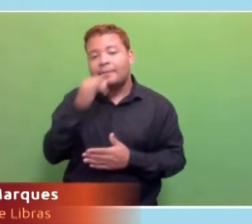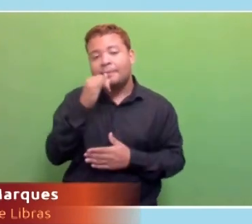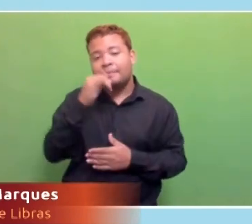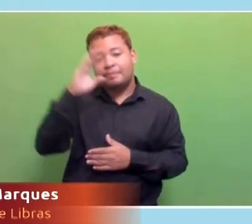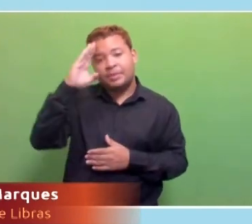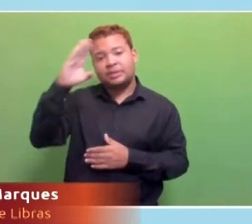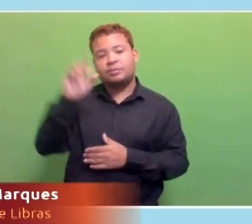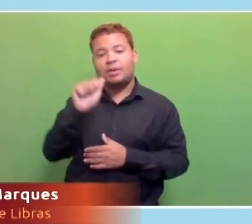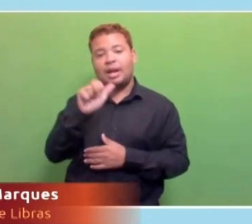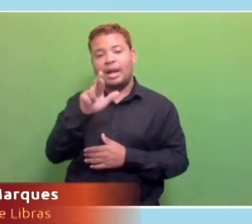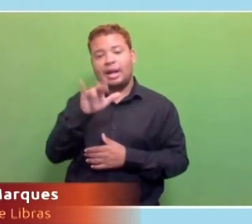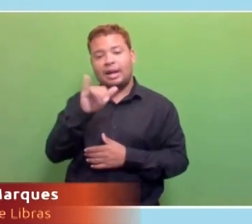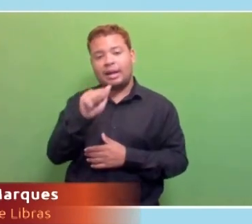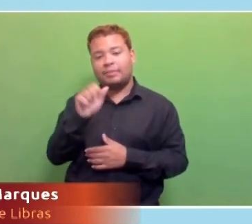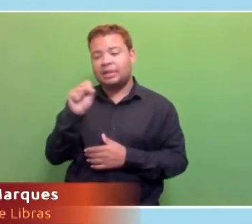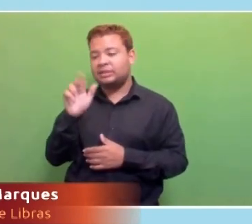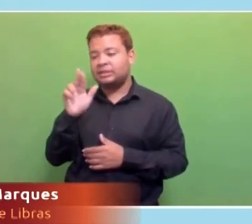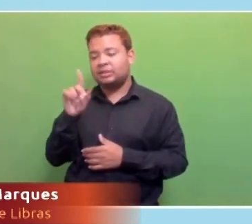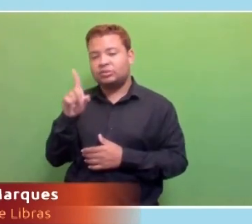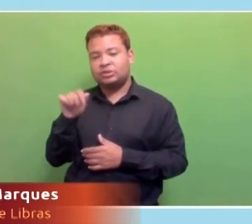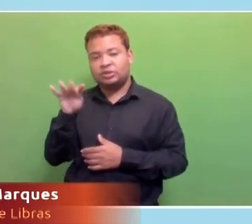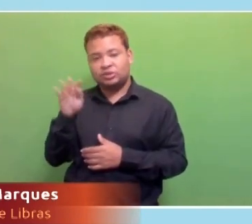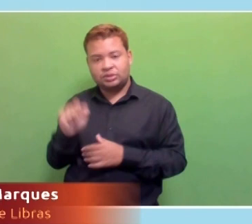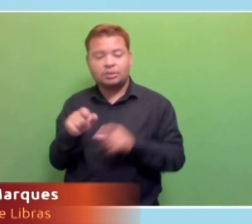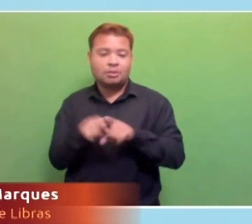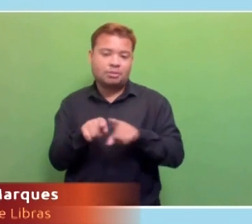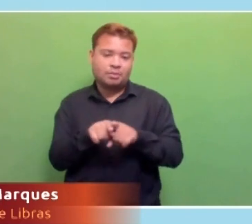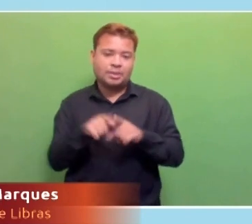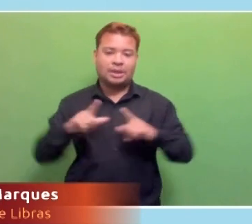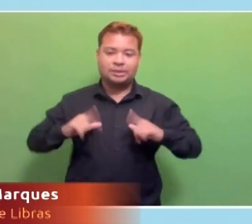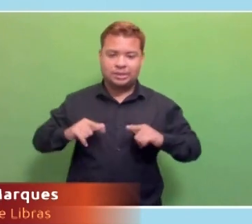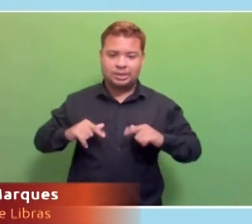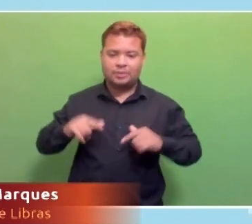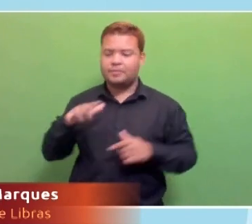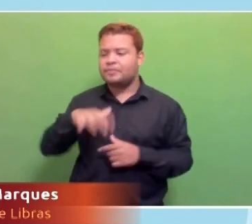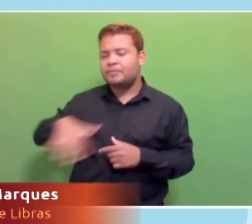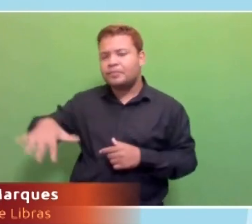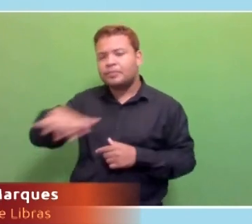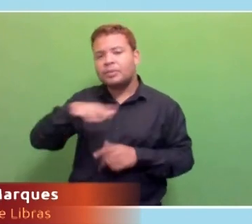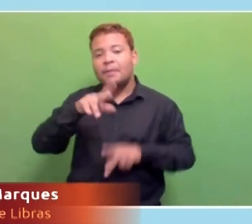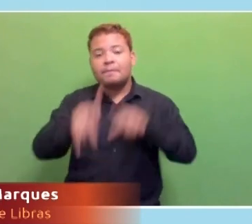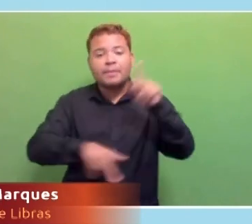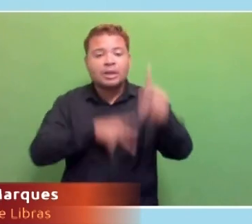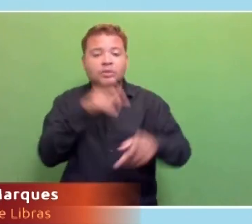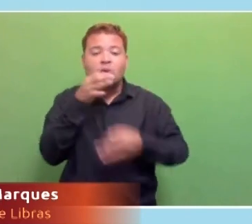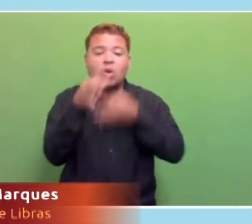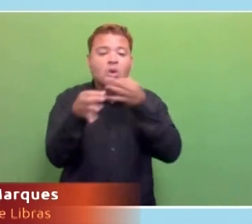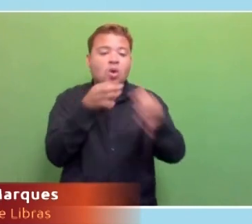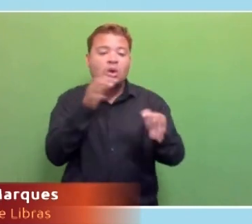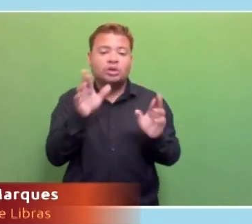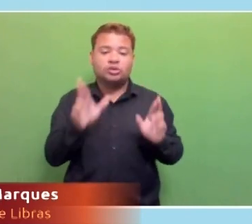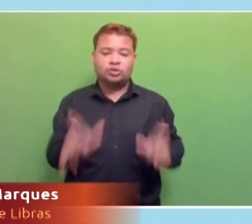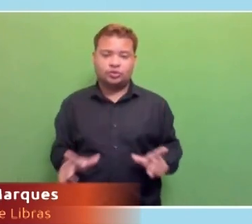Israel. Para a opinião pública, isso é diferente. E vários países árabes estão reconhecendo o Hamas também